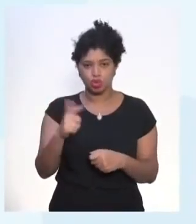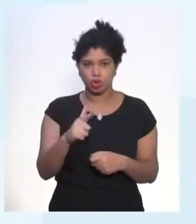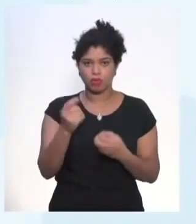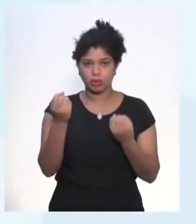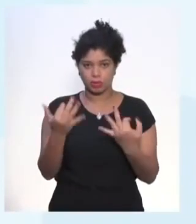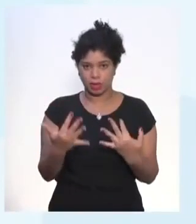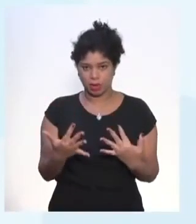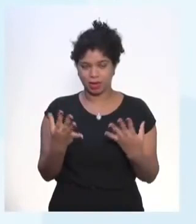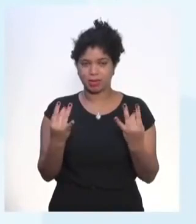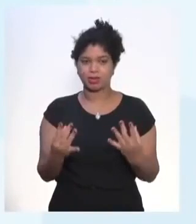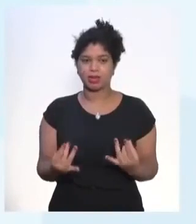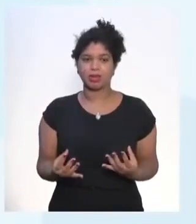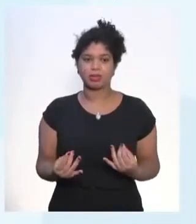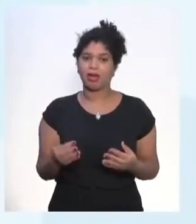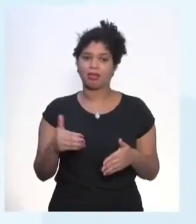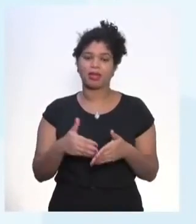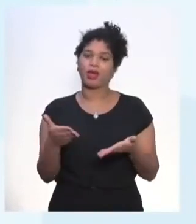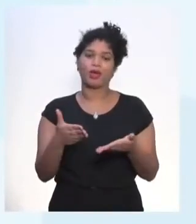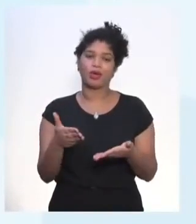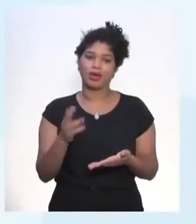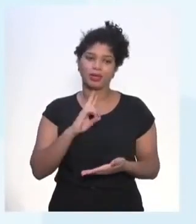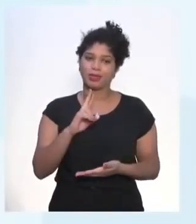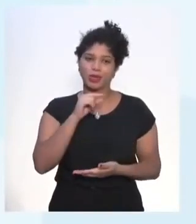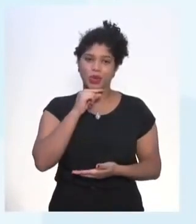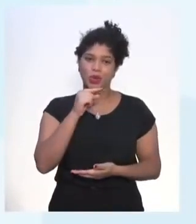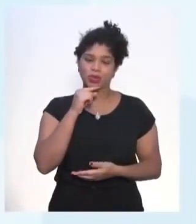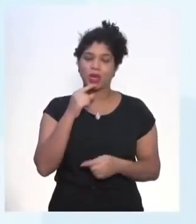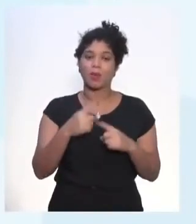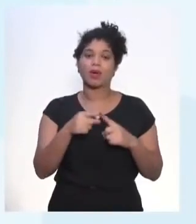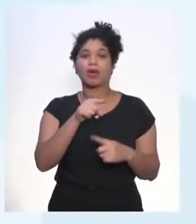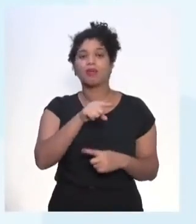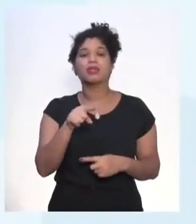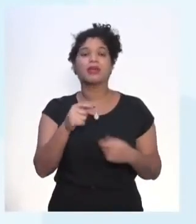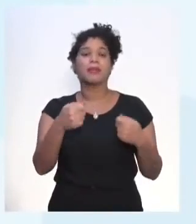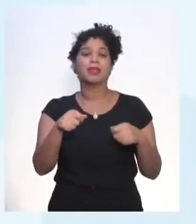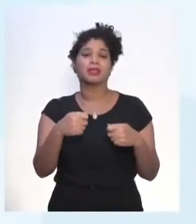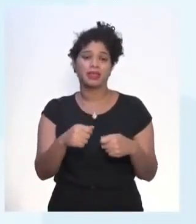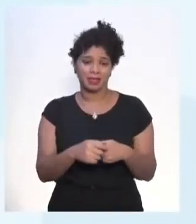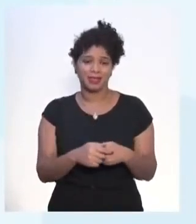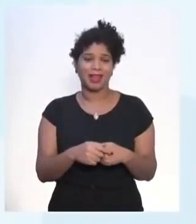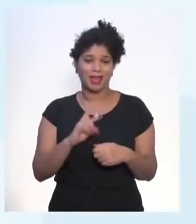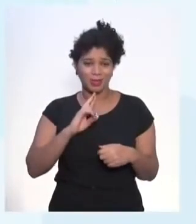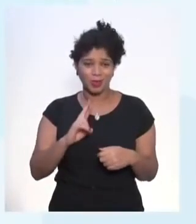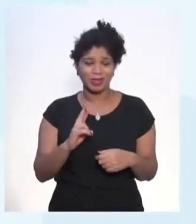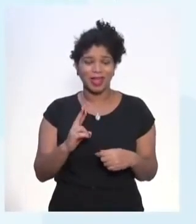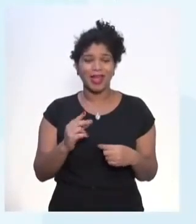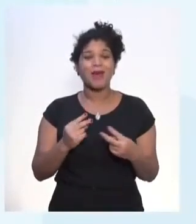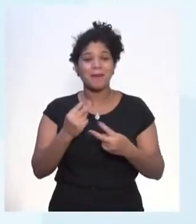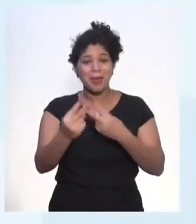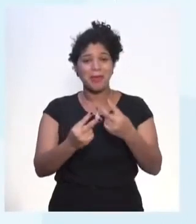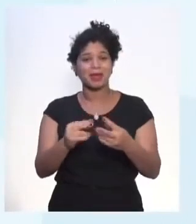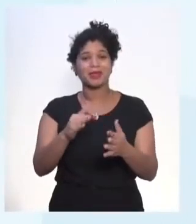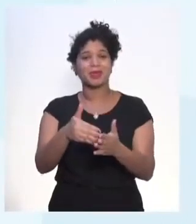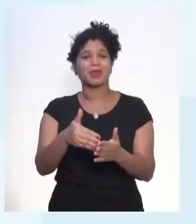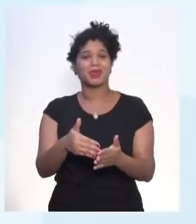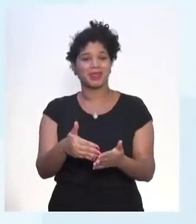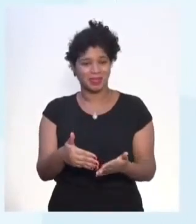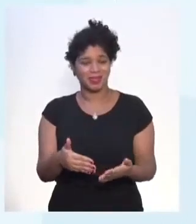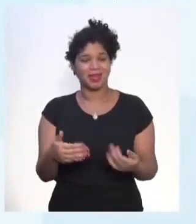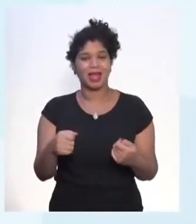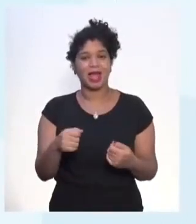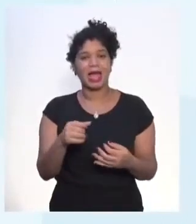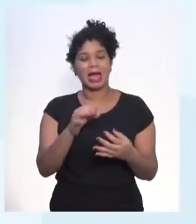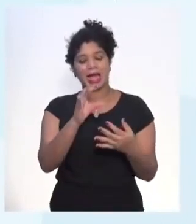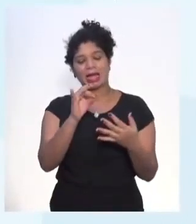né? Por enquanto, né, a gente não vai poder fazer isso, uma vez que vocês vão ter o bimestre inteiro para responder, né, a cada uma